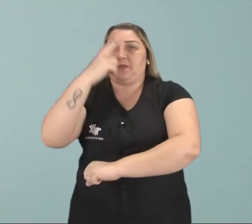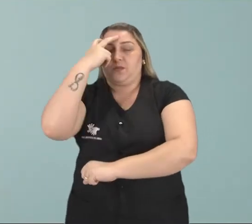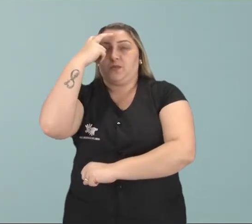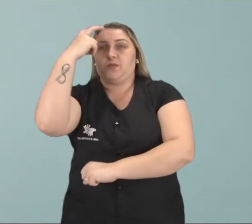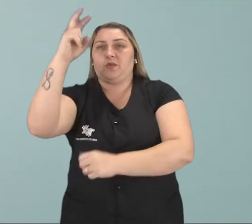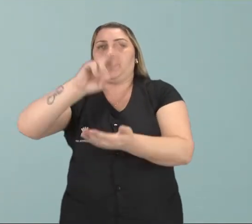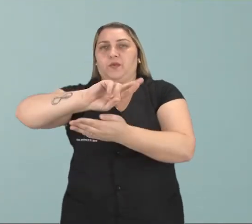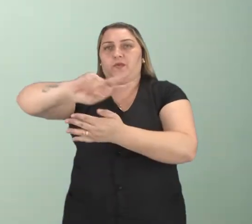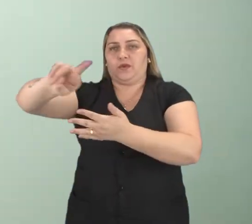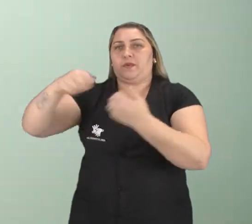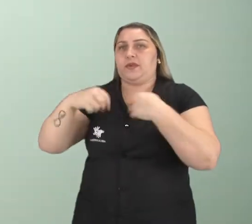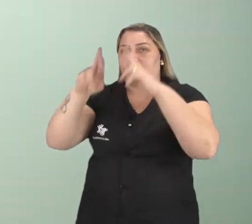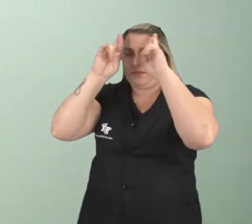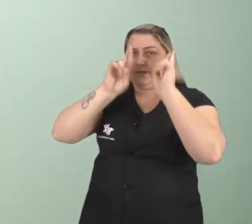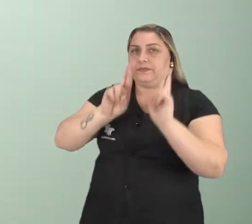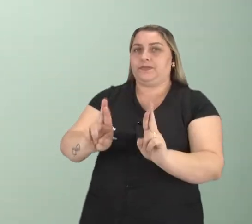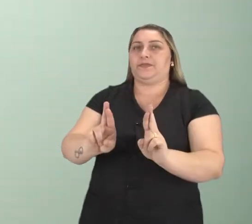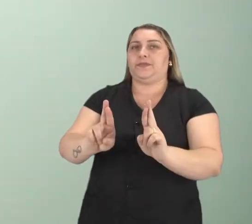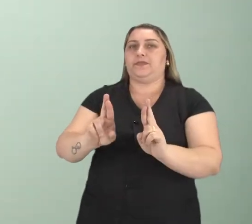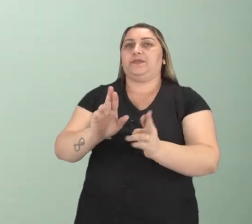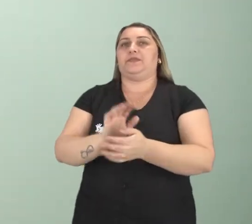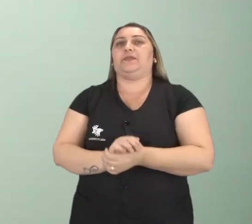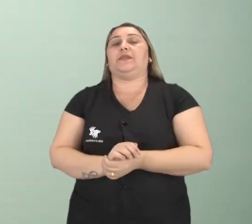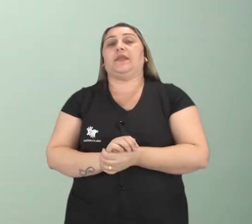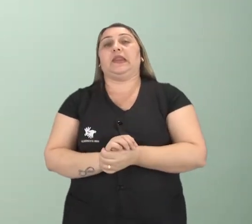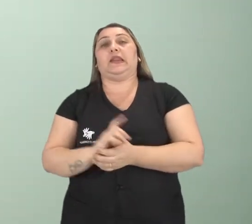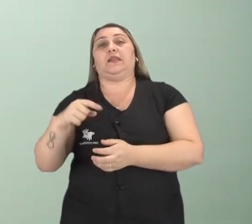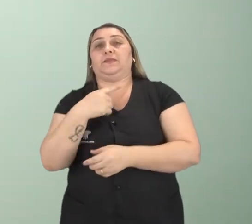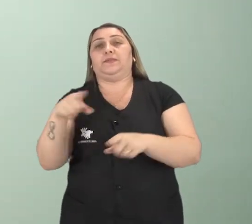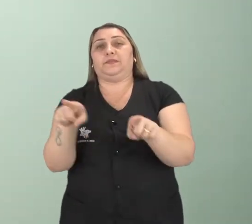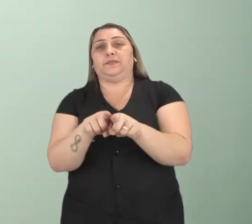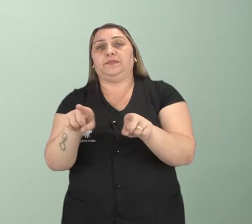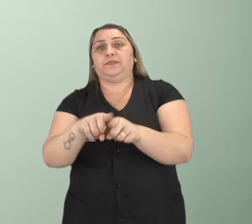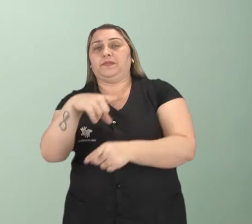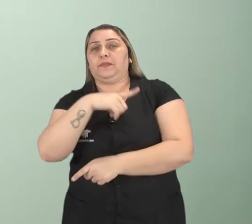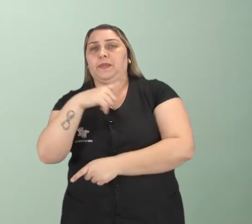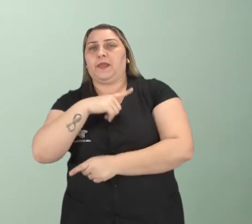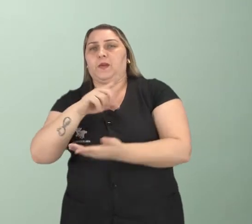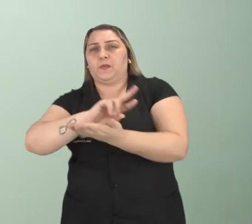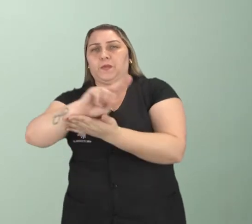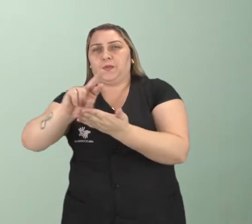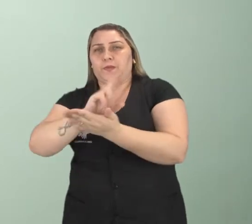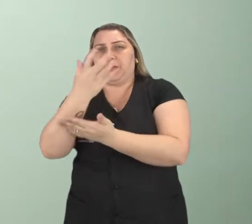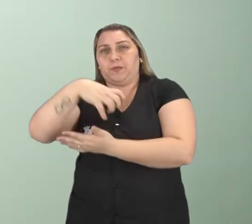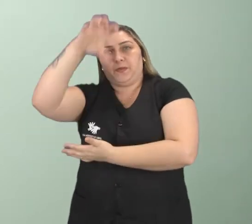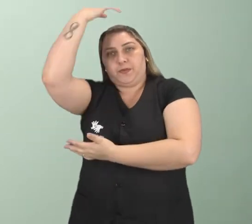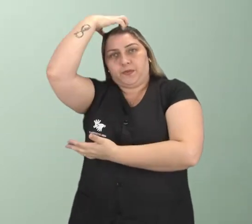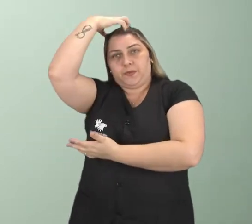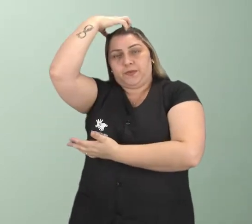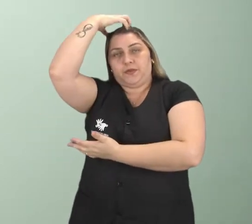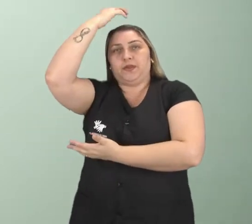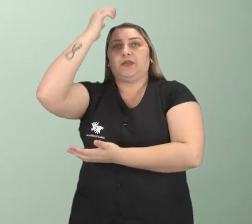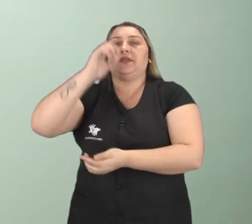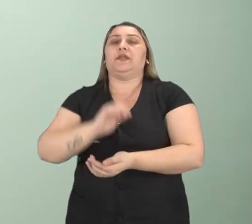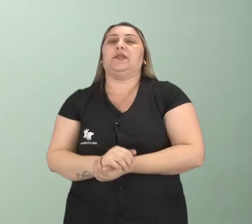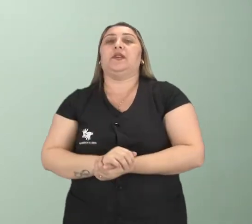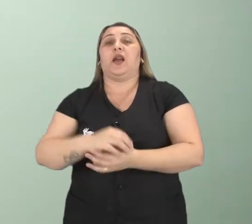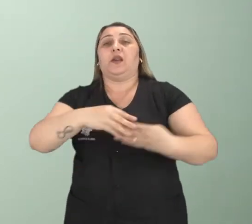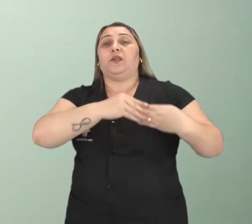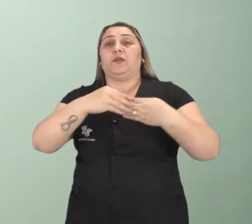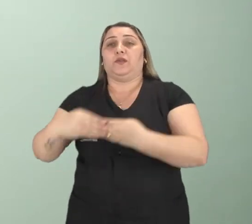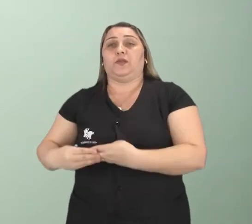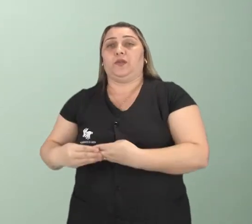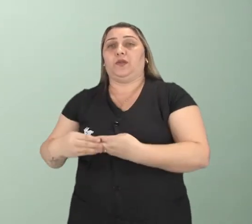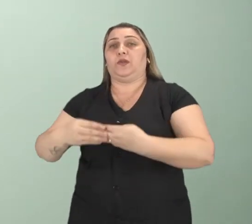culturas que devem ser respeitadas. E aí, então, a gente tem, como eu disse para vocês, vários reinos, né? Eu trouxe aqui para a